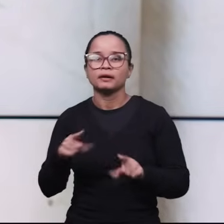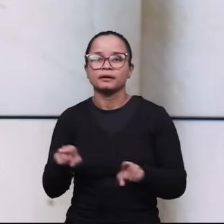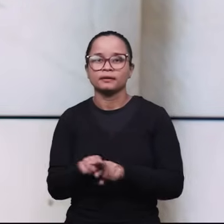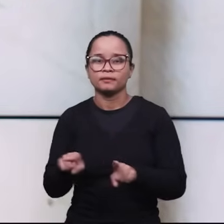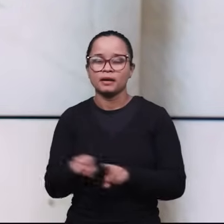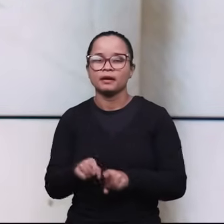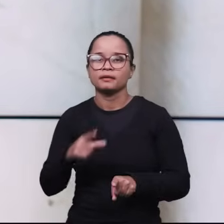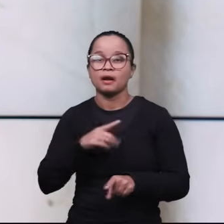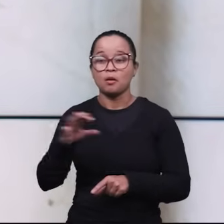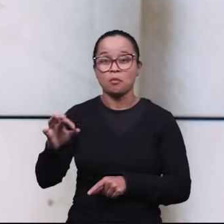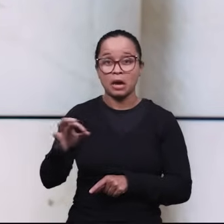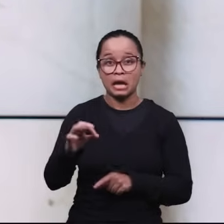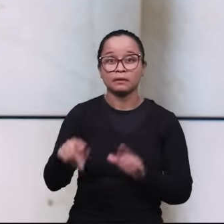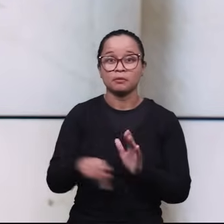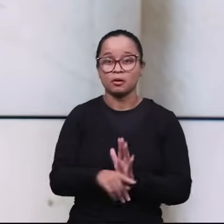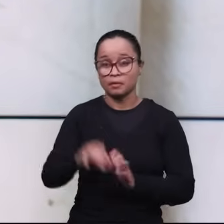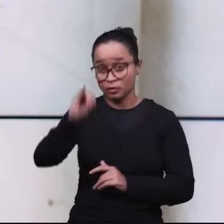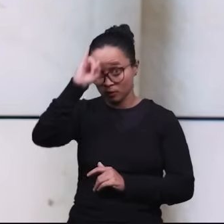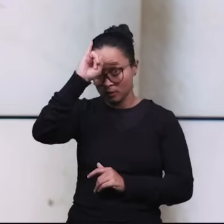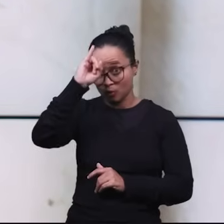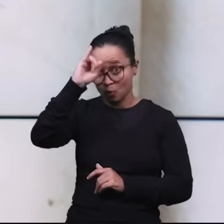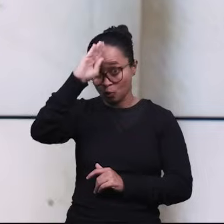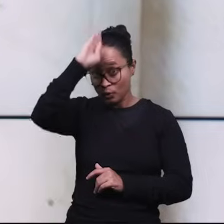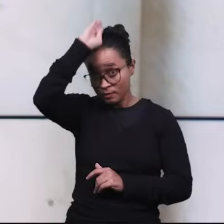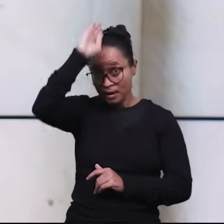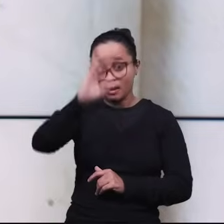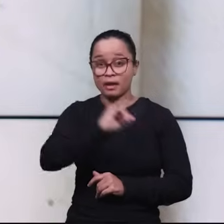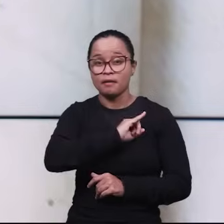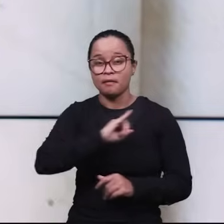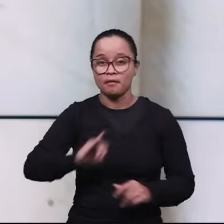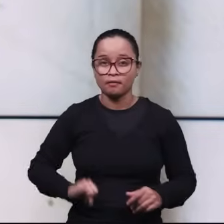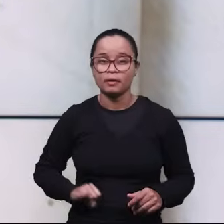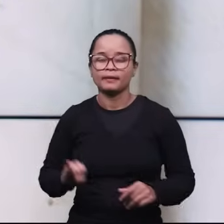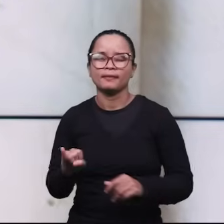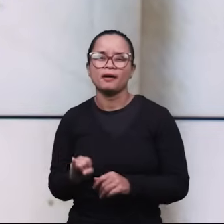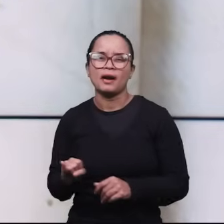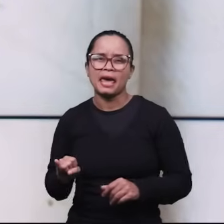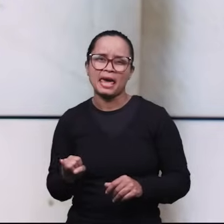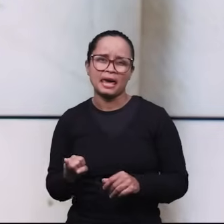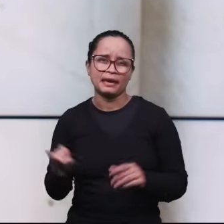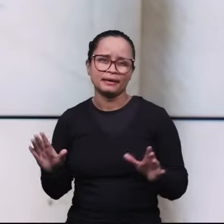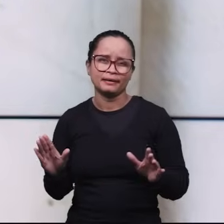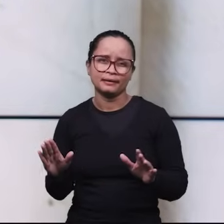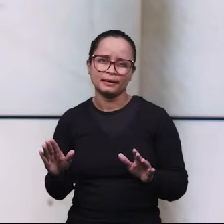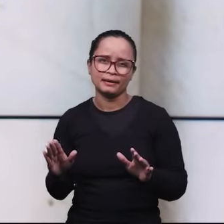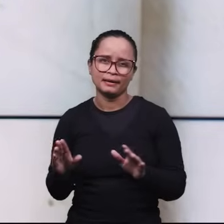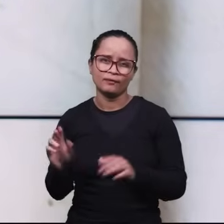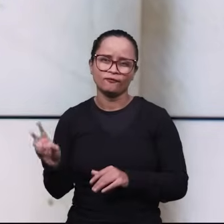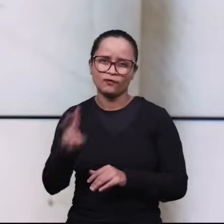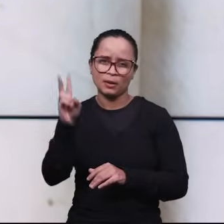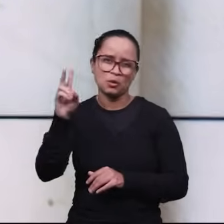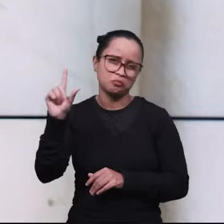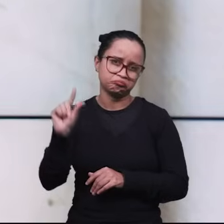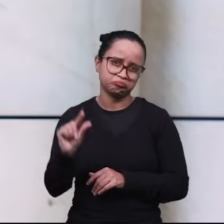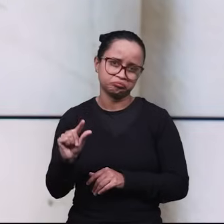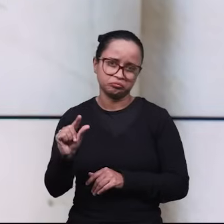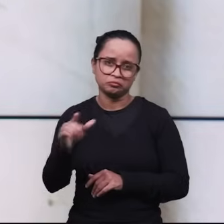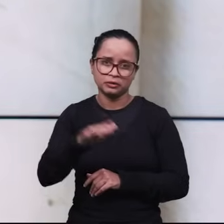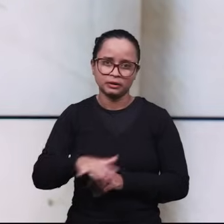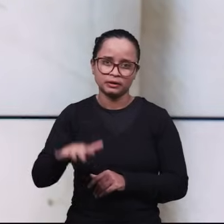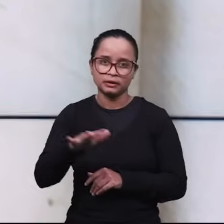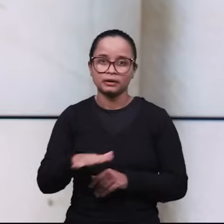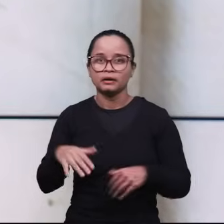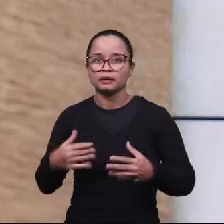é uma moeda do Império Romano e ela tinha o menor valor de mercado. A viúva,